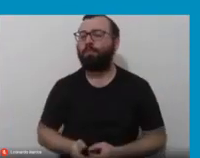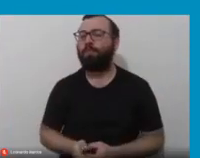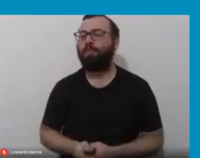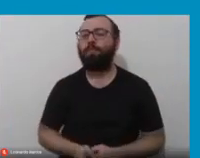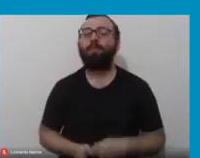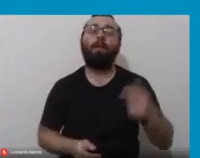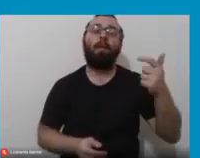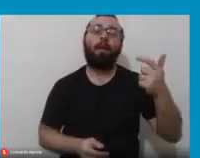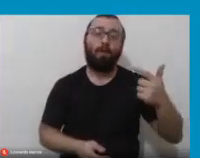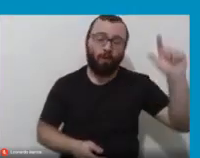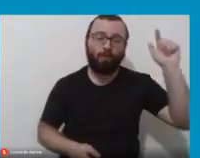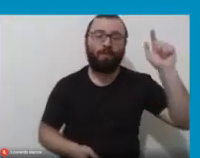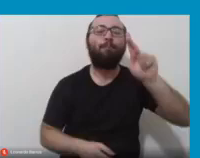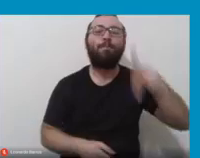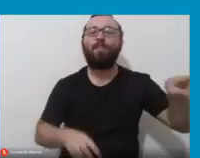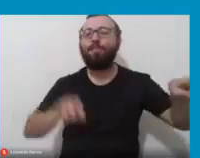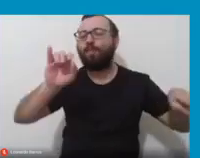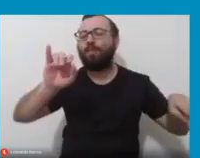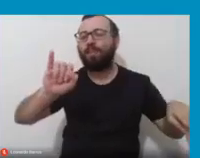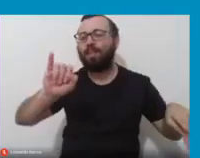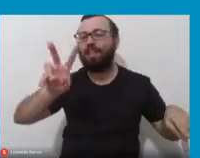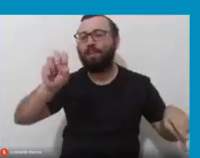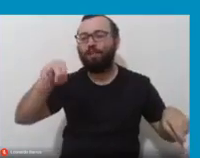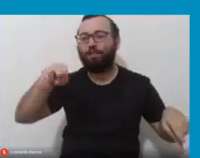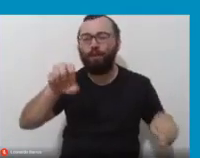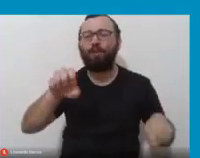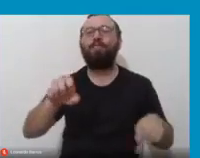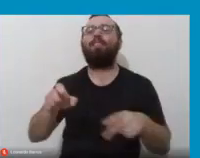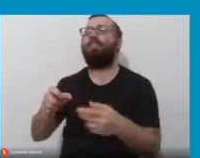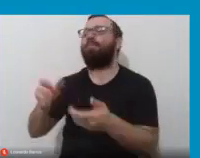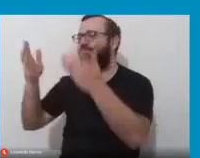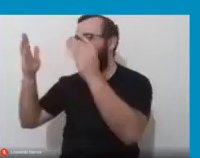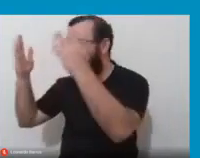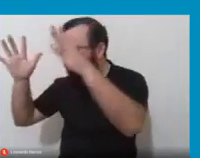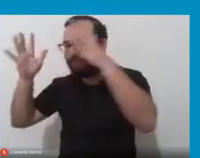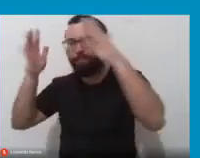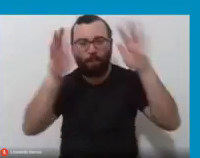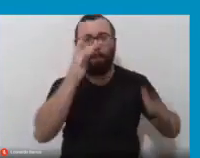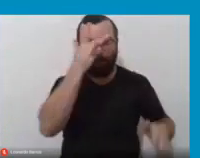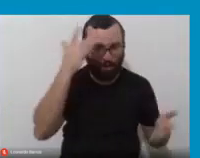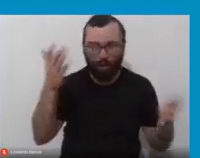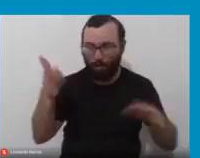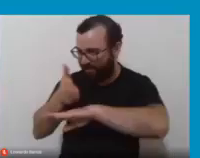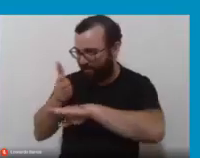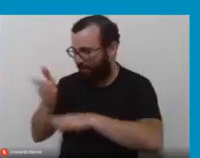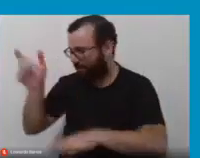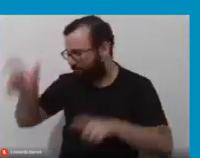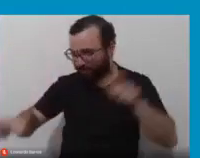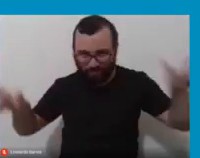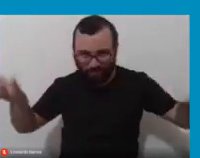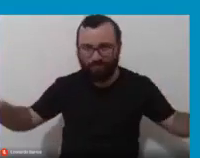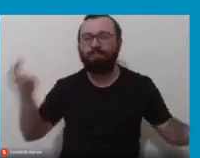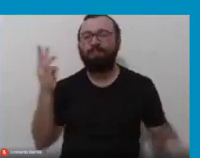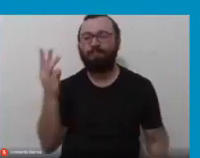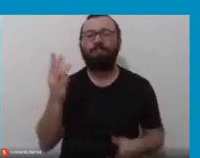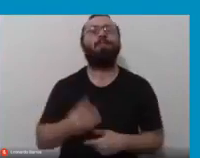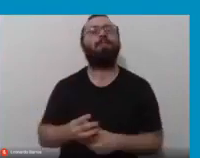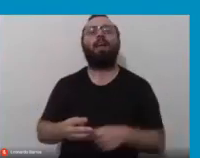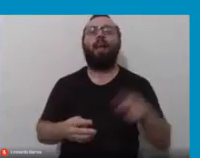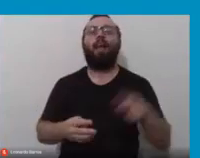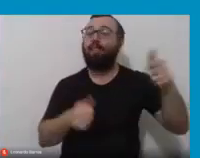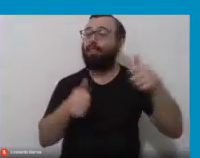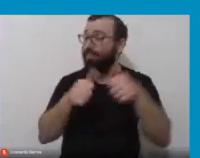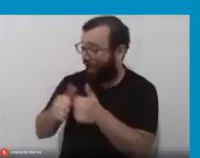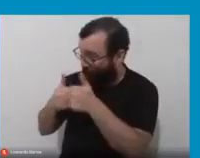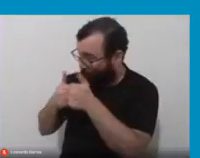Magui está nos assistindo e manda parabéns aos participantes, a todos vocês. Está acompanhando o debate com muito